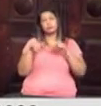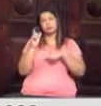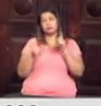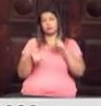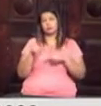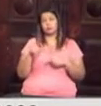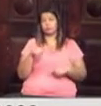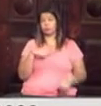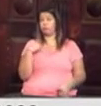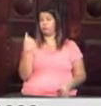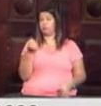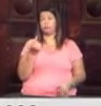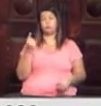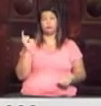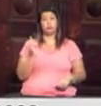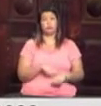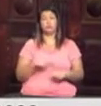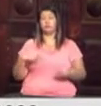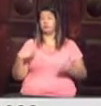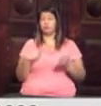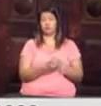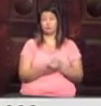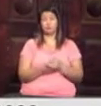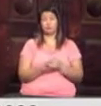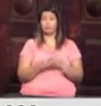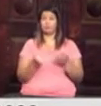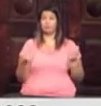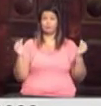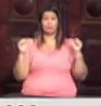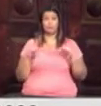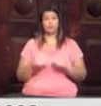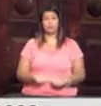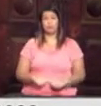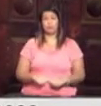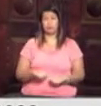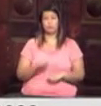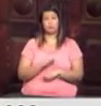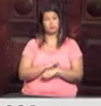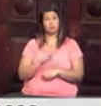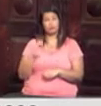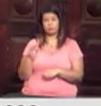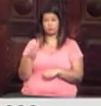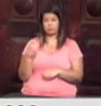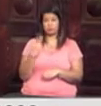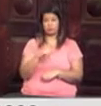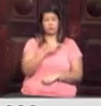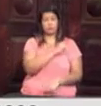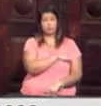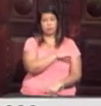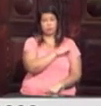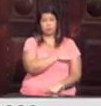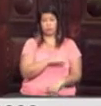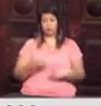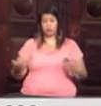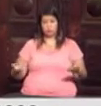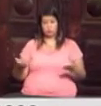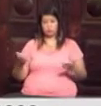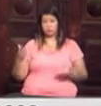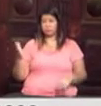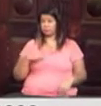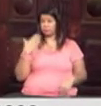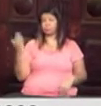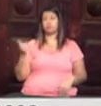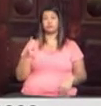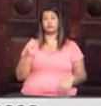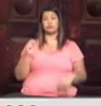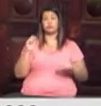ruptura institucional. O Estado do Rio de Janeiro está nos seus estertores. Tivemos hoje uma péssima notícia de